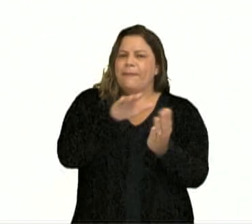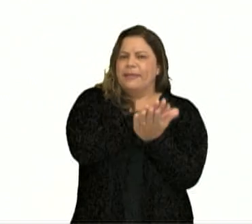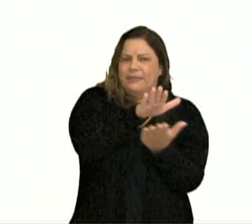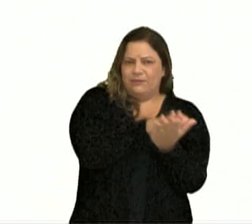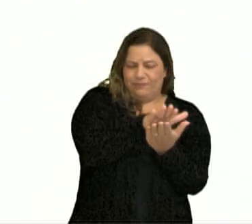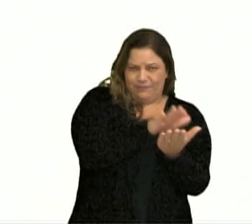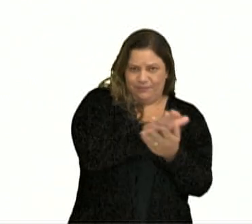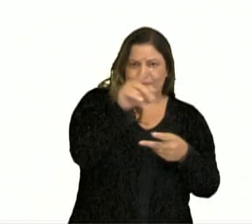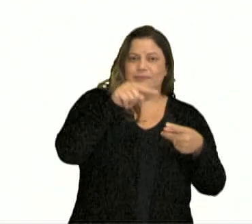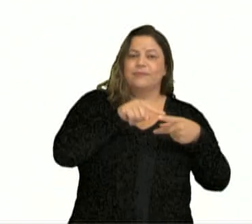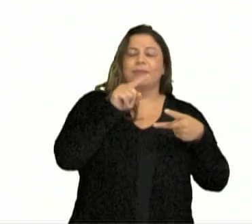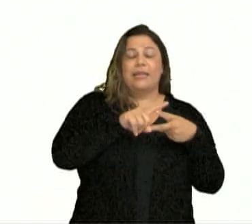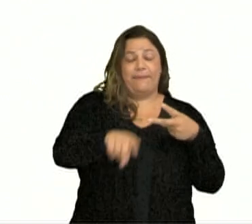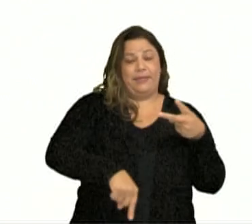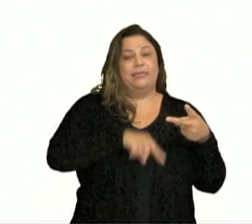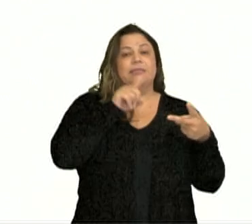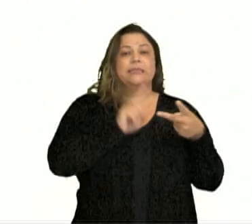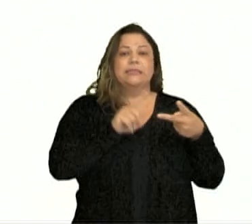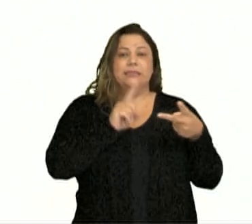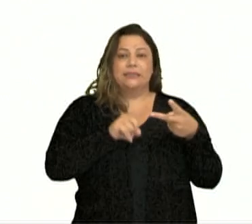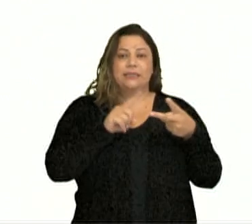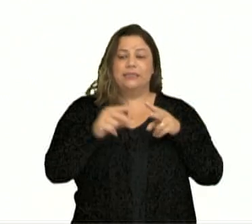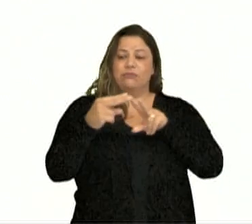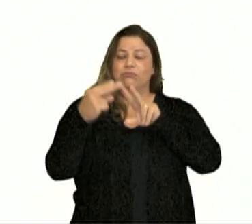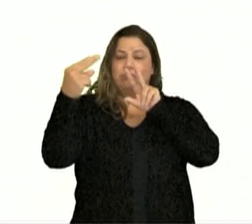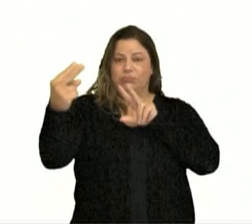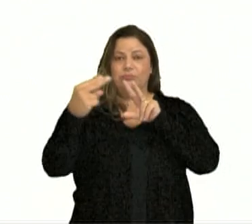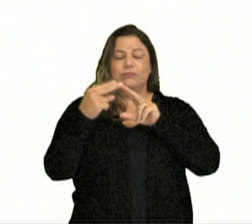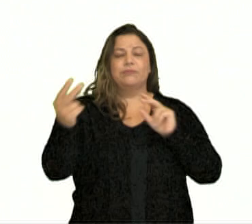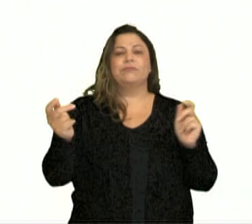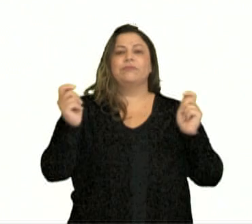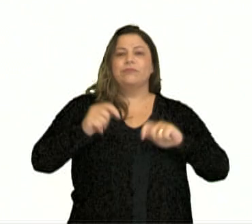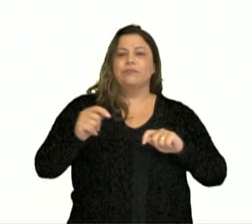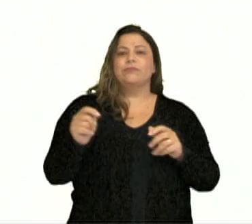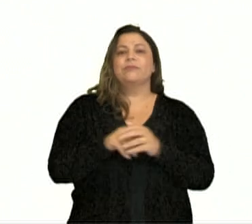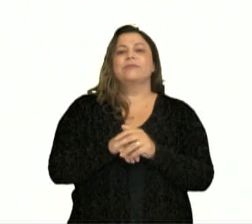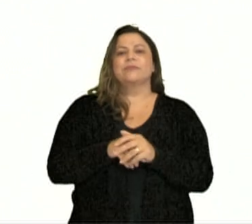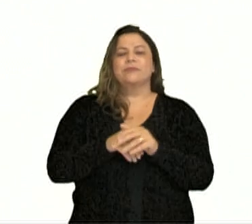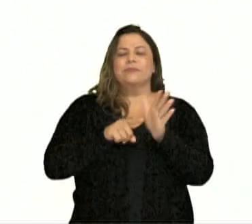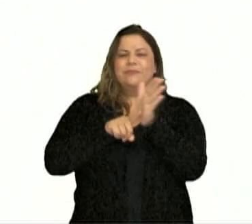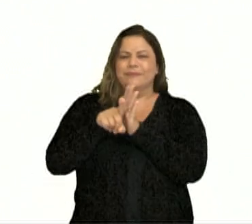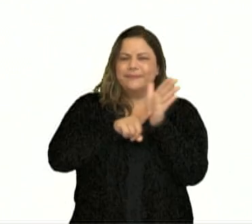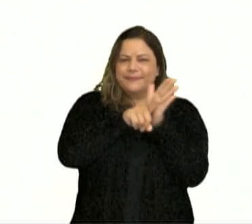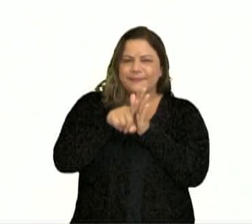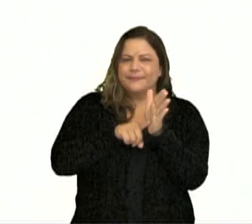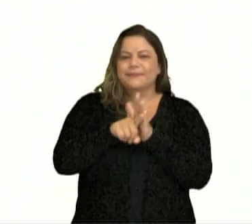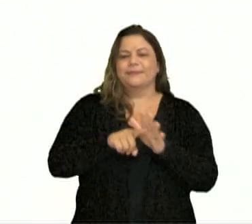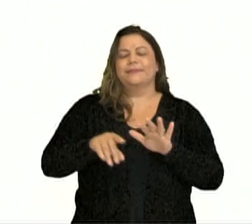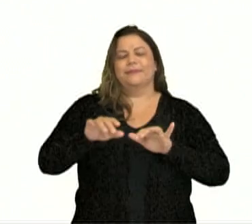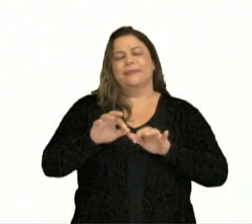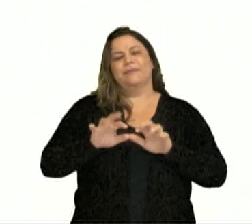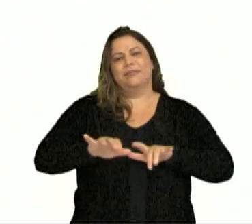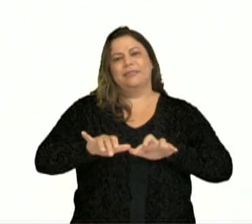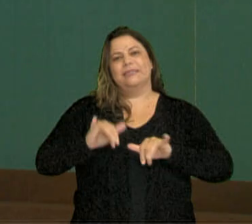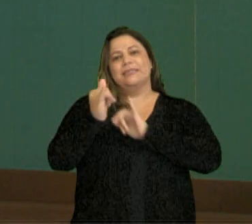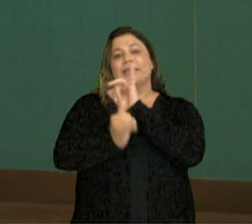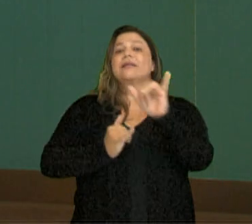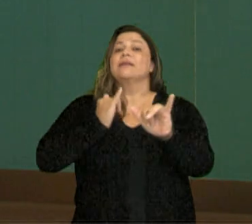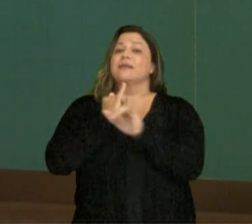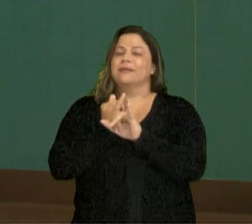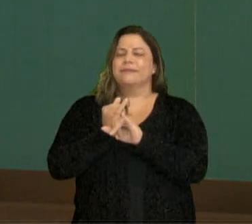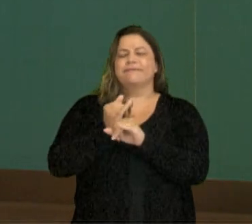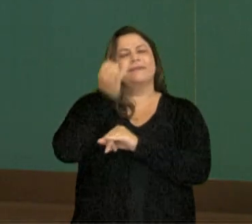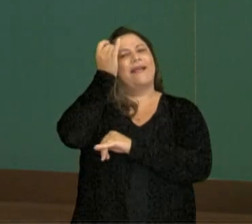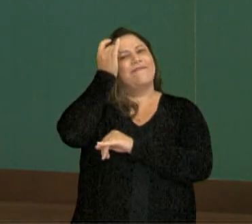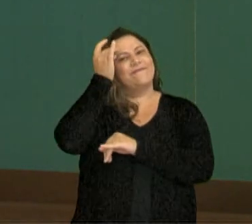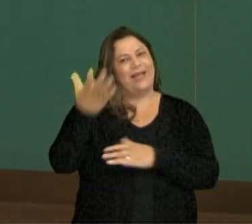aquele lá que você tem, que você manuseia, você pode recorrer ainda a um dicionário online, certo? Que moleza,